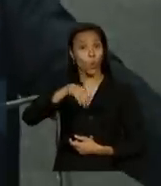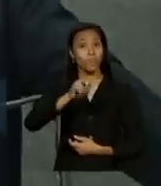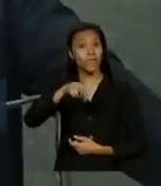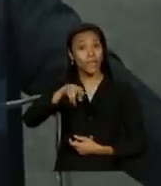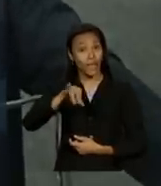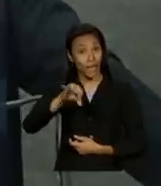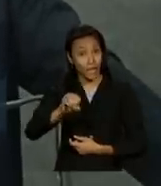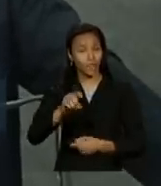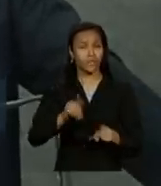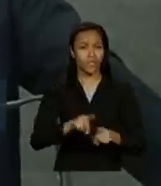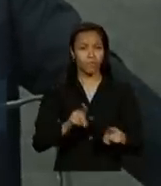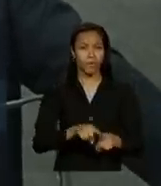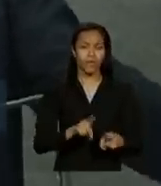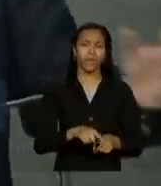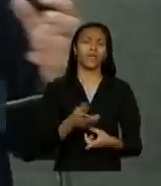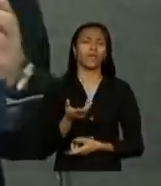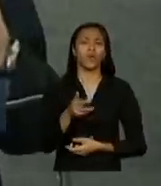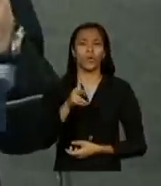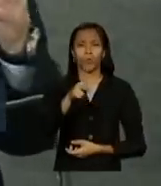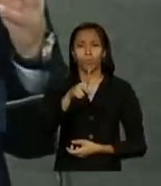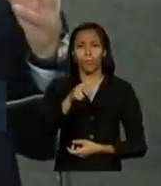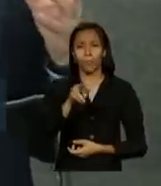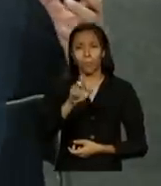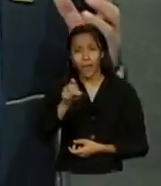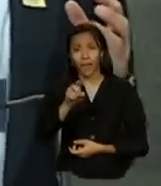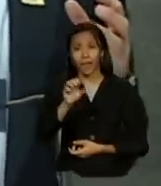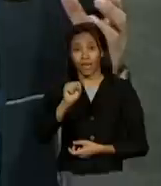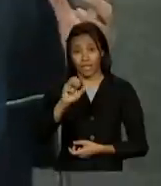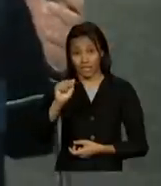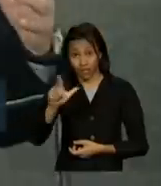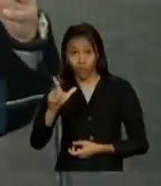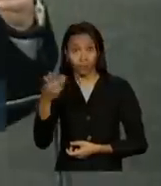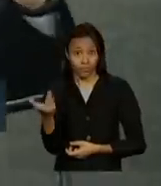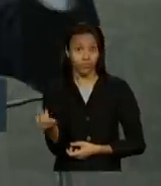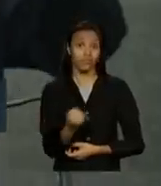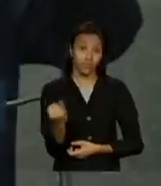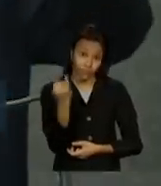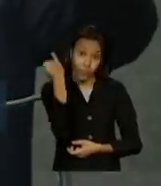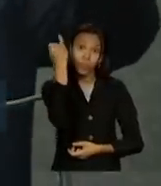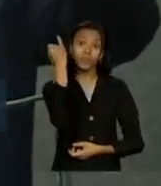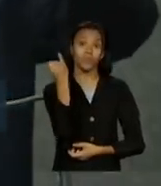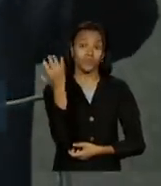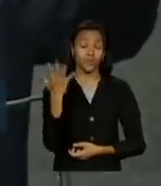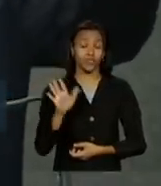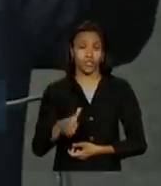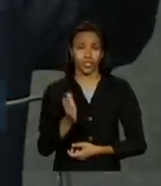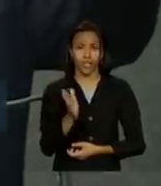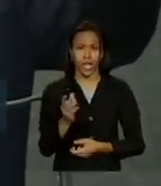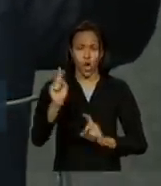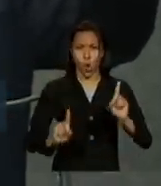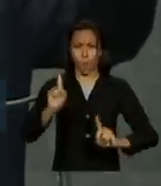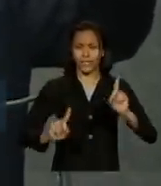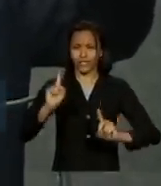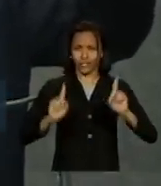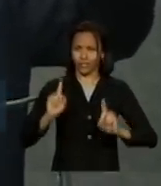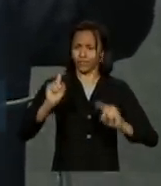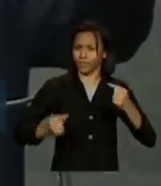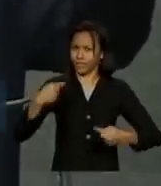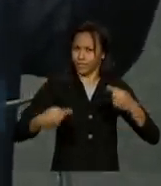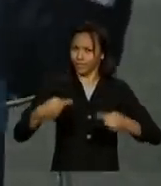potencial do pral ainda acumula então o país Teoricamente eh entrou num nível de competitividade